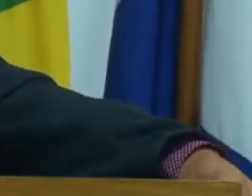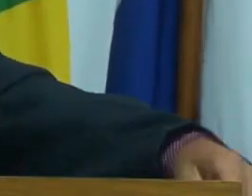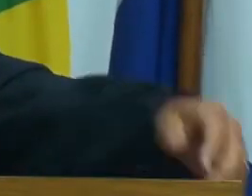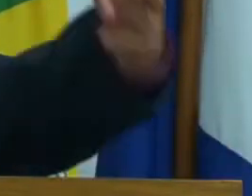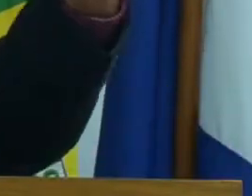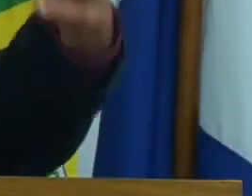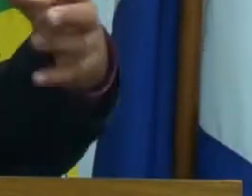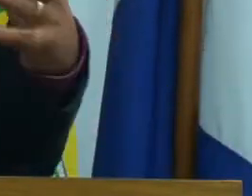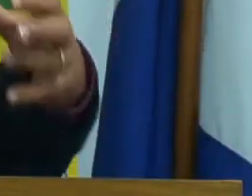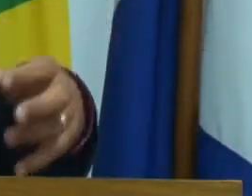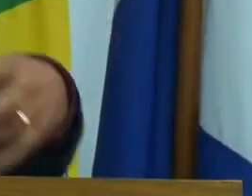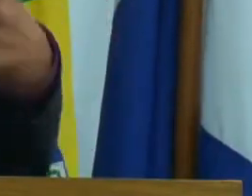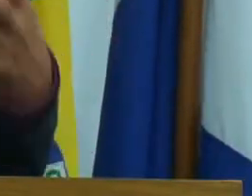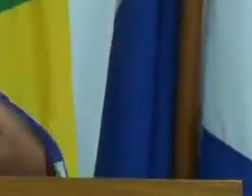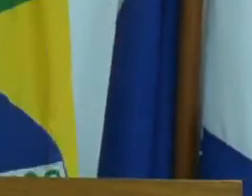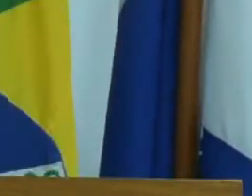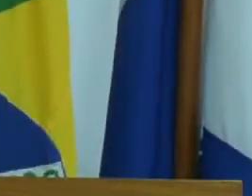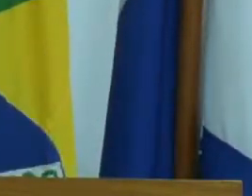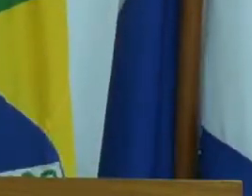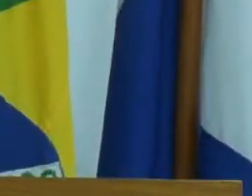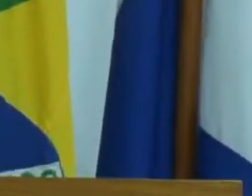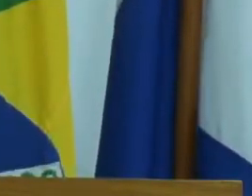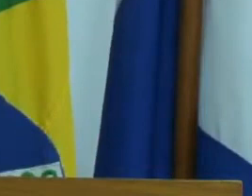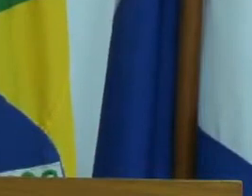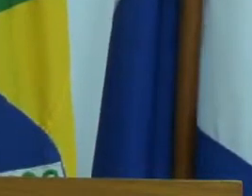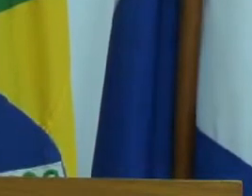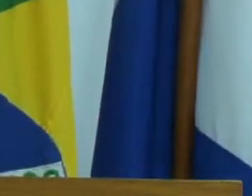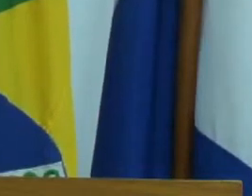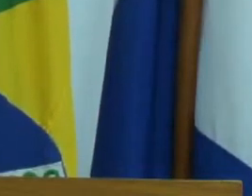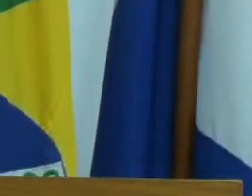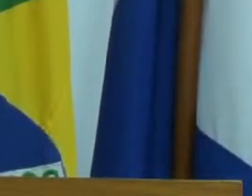anos e a gente sabe do que precisa.